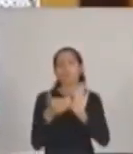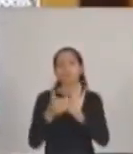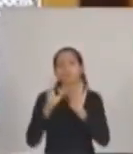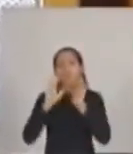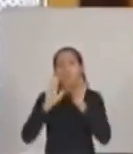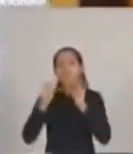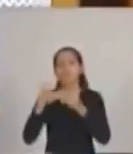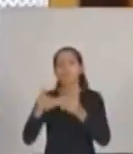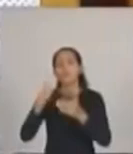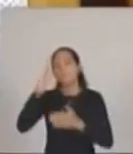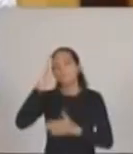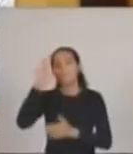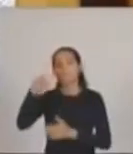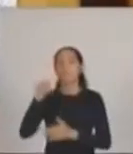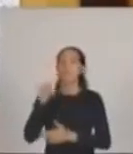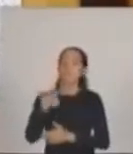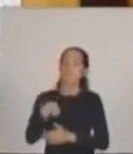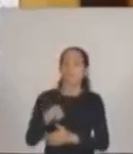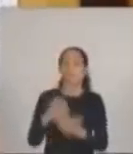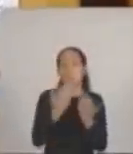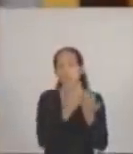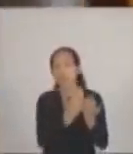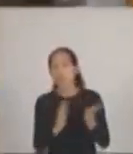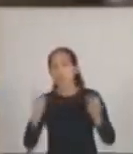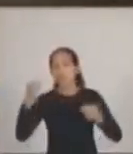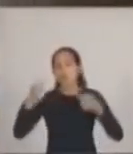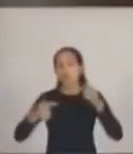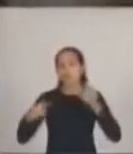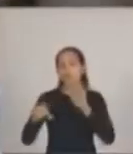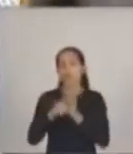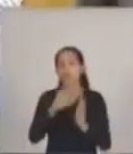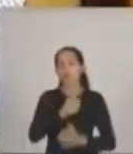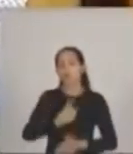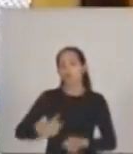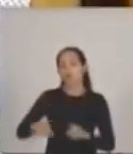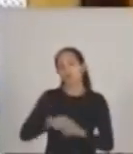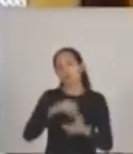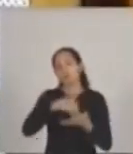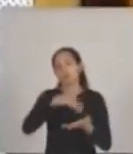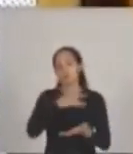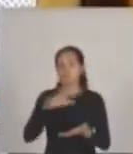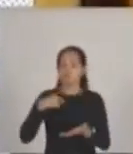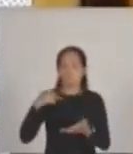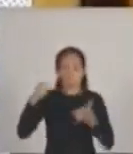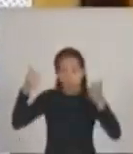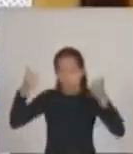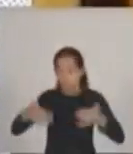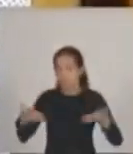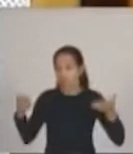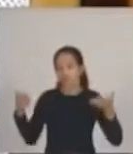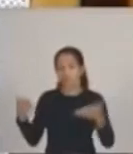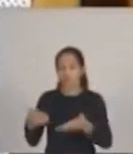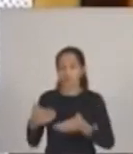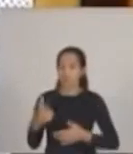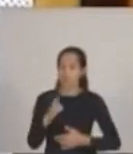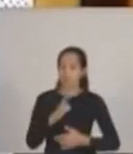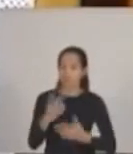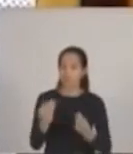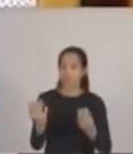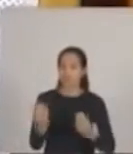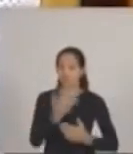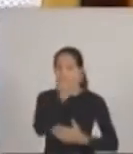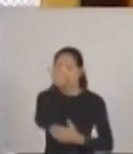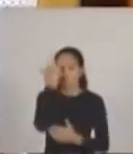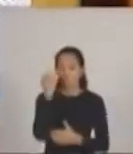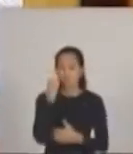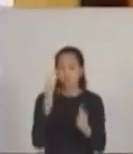prioridade e abrir, deputado Majeski, uma discussão com o Governo do Estado e com a Secretaria de Saúde nesse sentido, porque nós temos um nível muito grande de mulheres